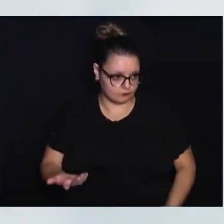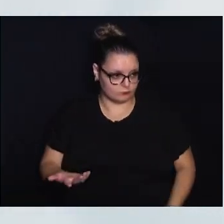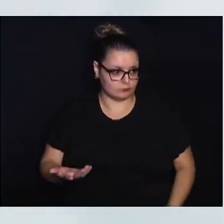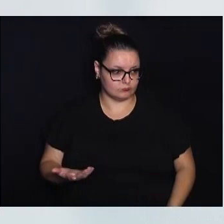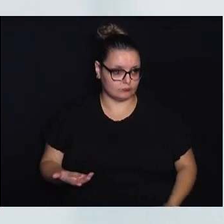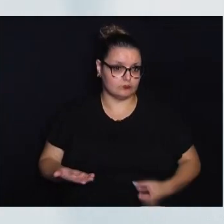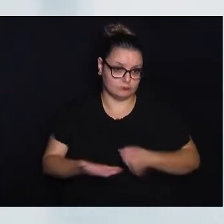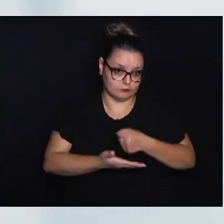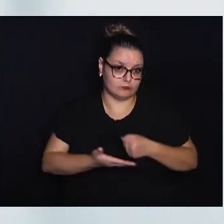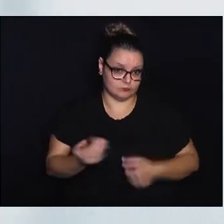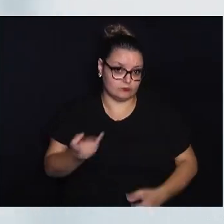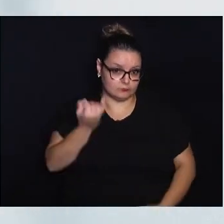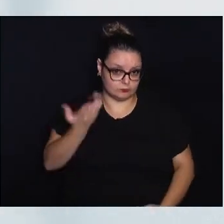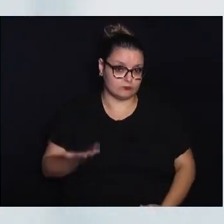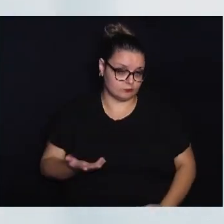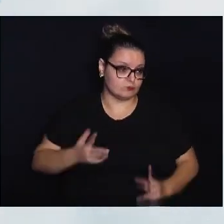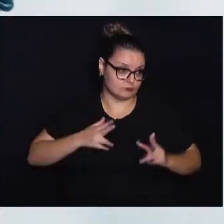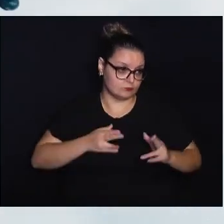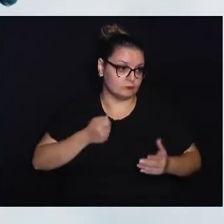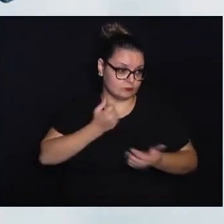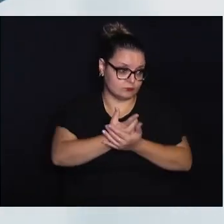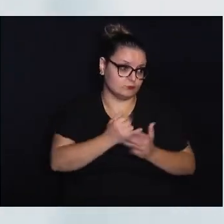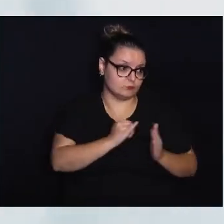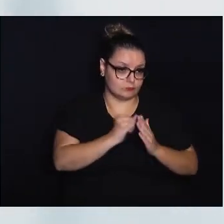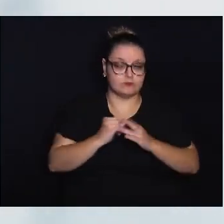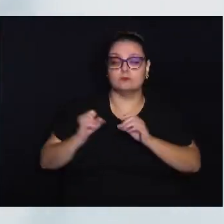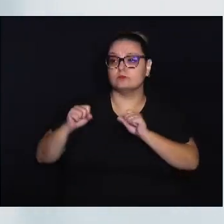decisão fundamental, que no caso seria